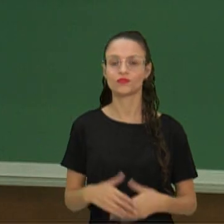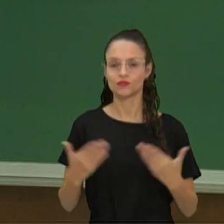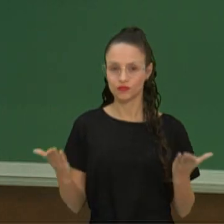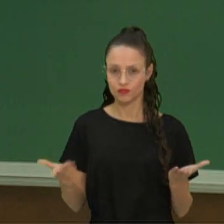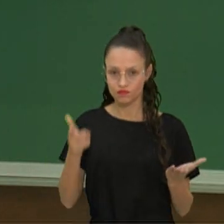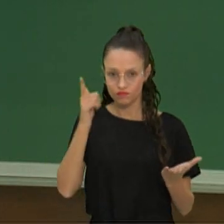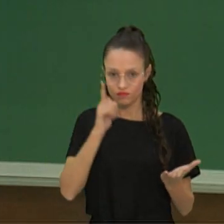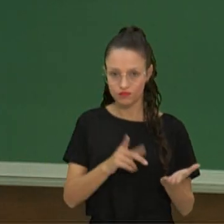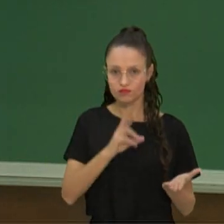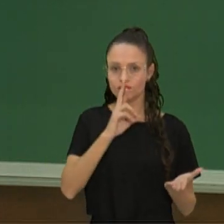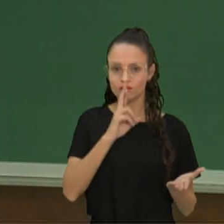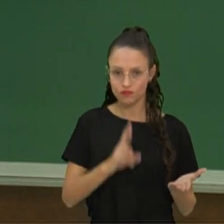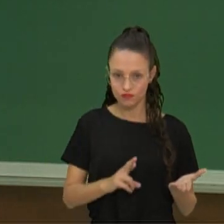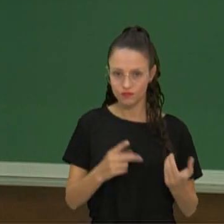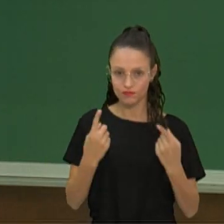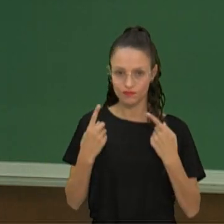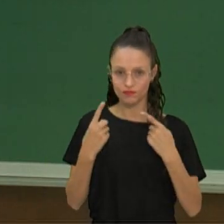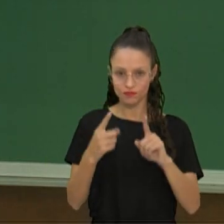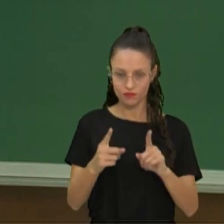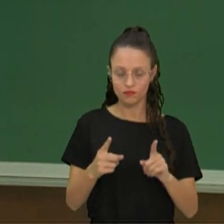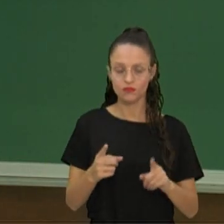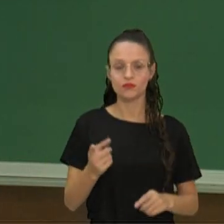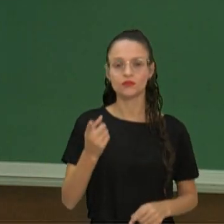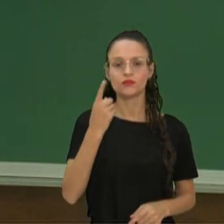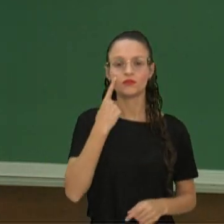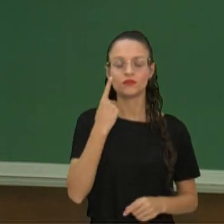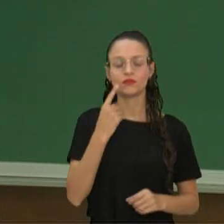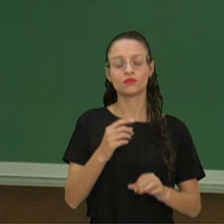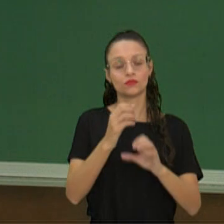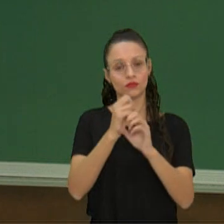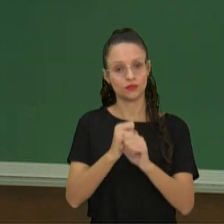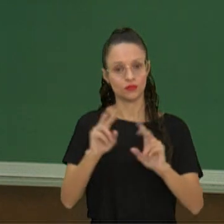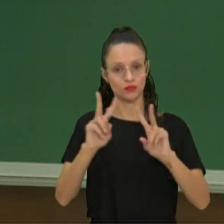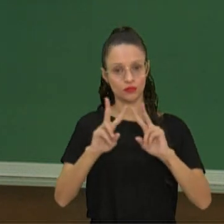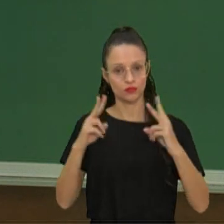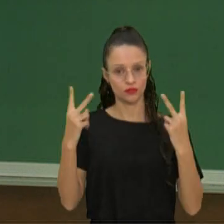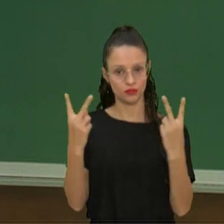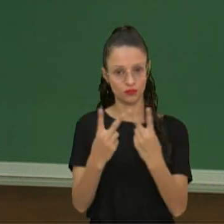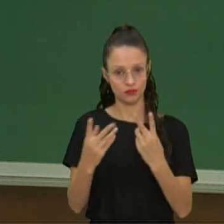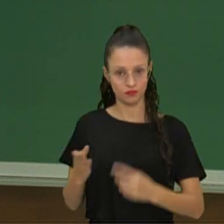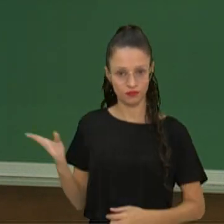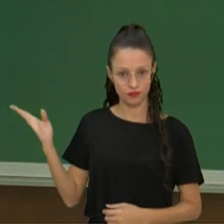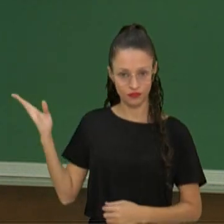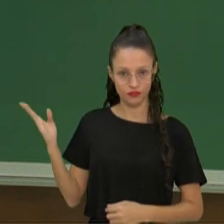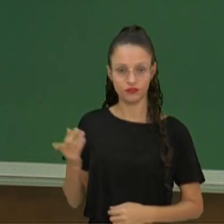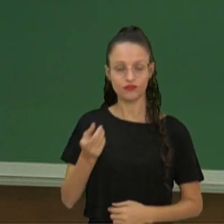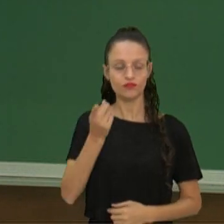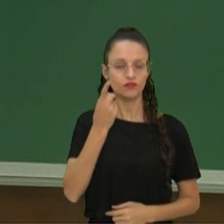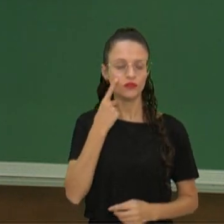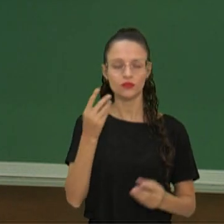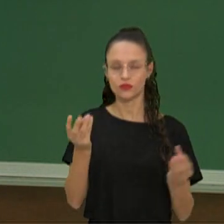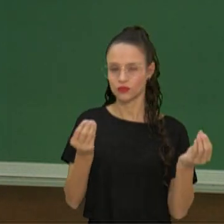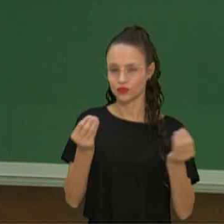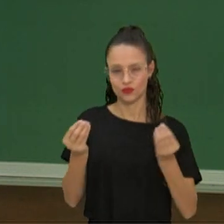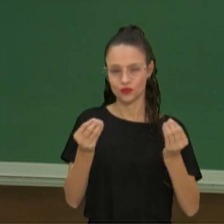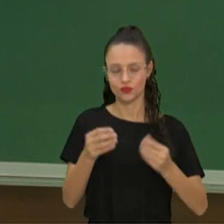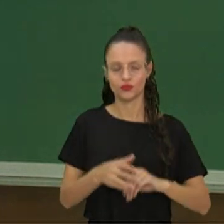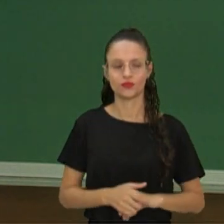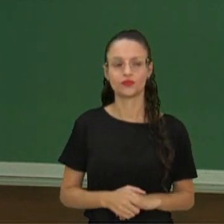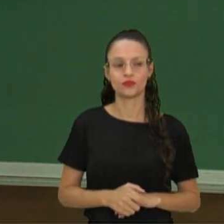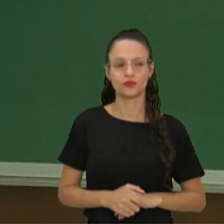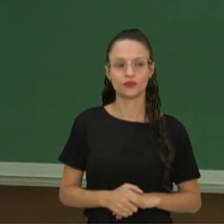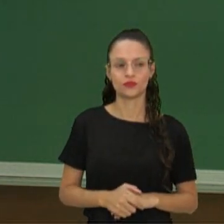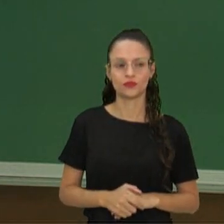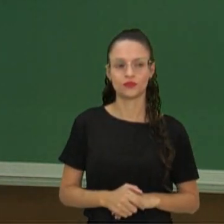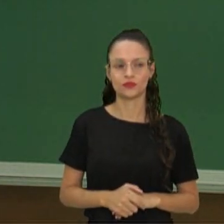Então, conseguiu resolver esse desafio? Era para calcular o volume desse paralelepípedo. Vamos ver como é que ele fica? Olha